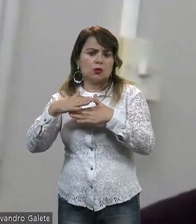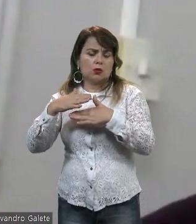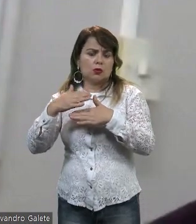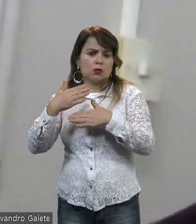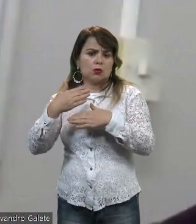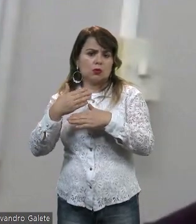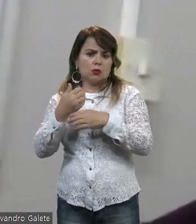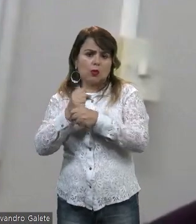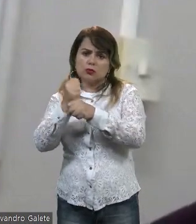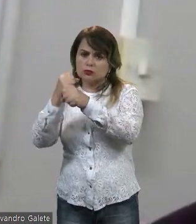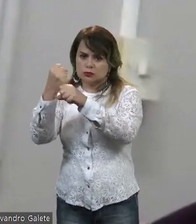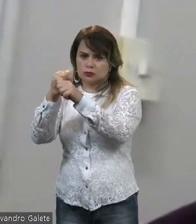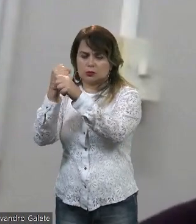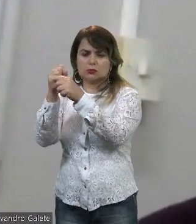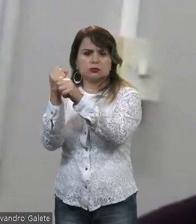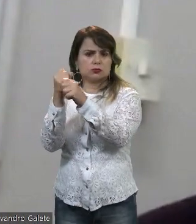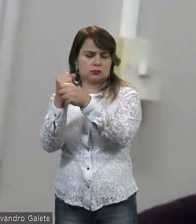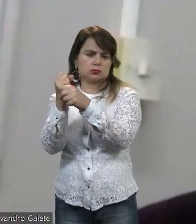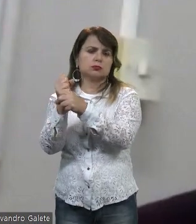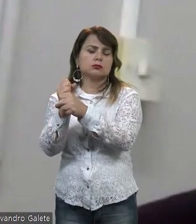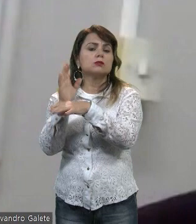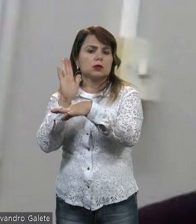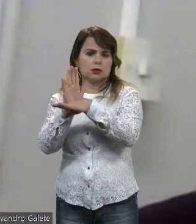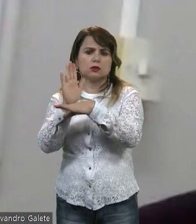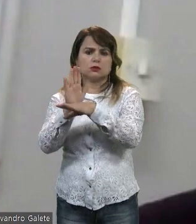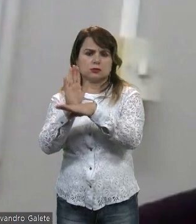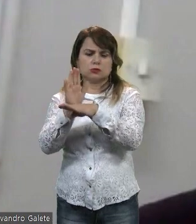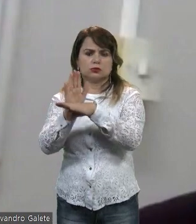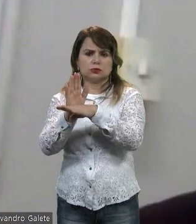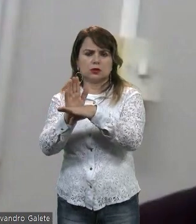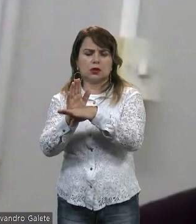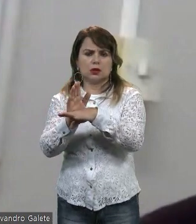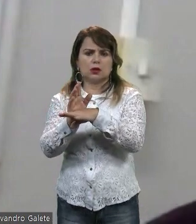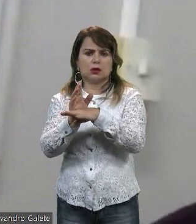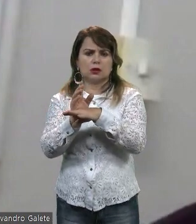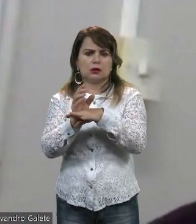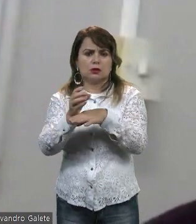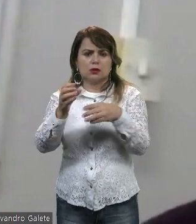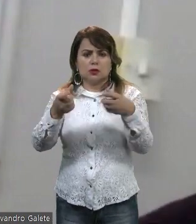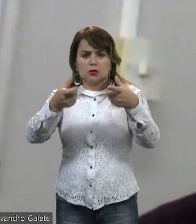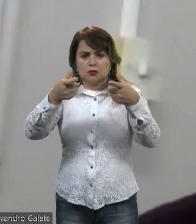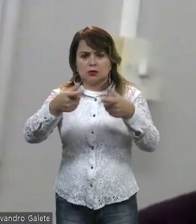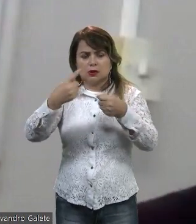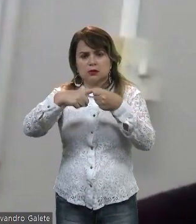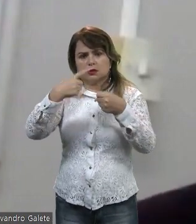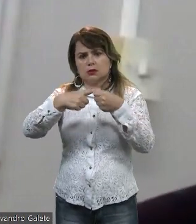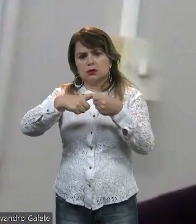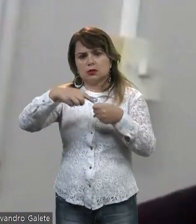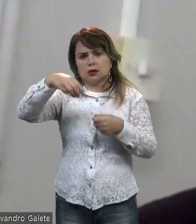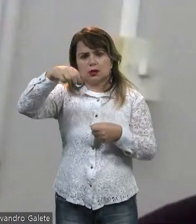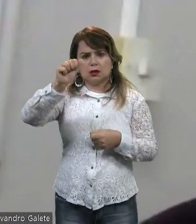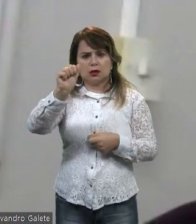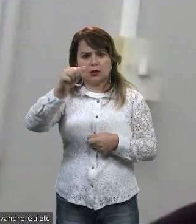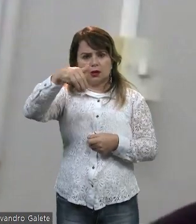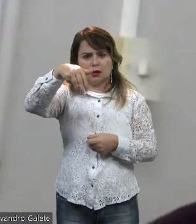a essa obra, né, que vem favorecer o município, o distrito de Amadeu Amaral, que seria prejudicada